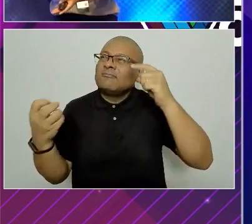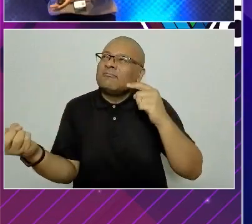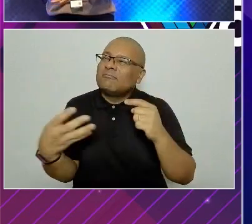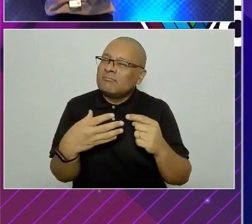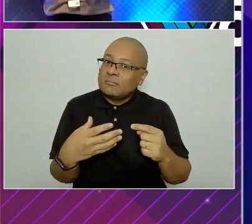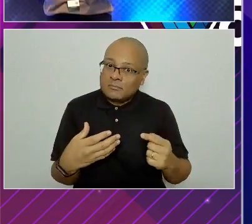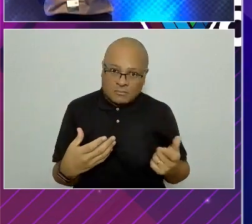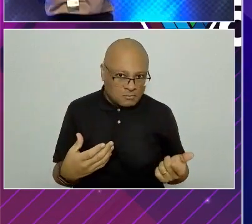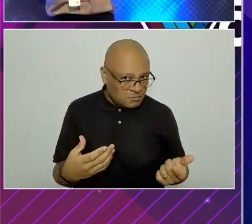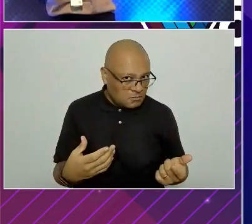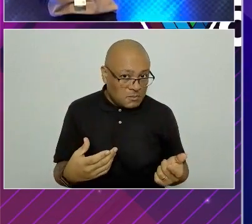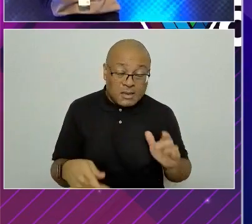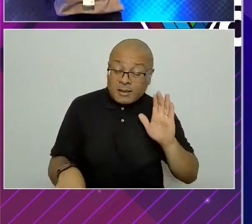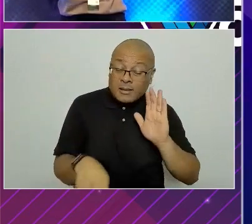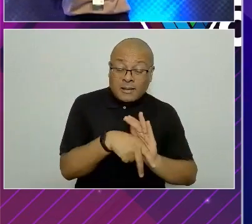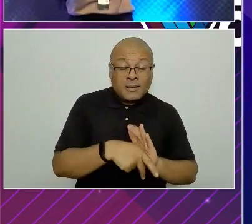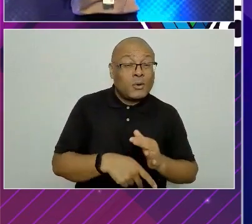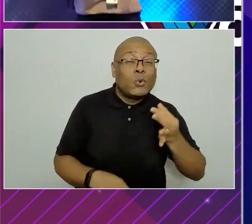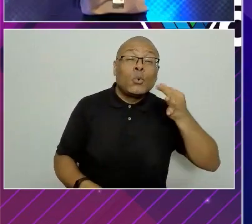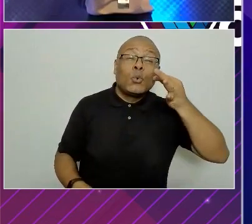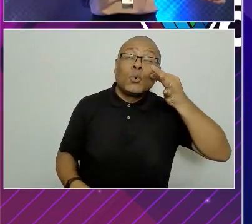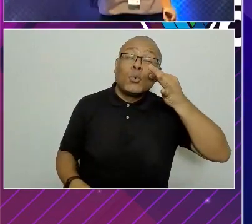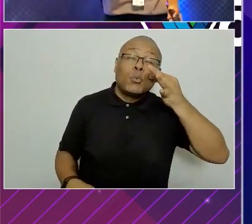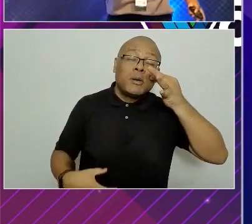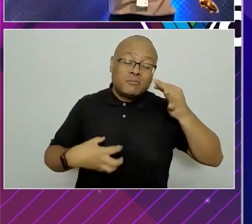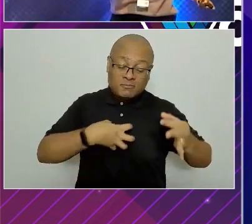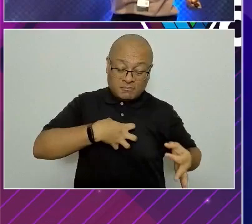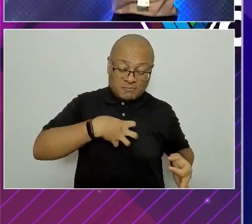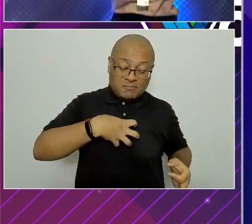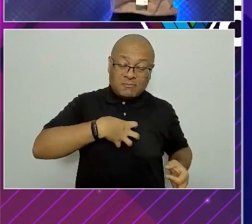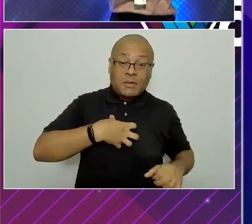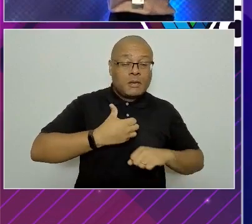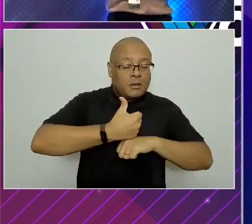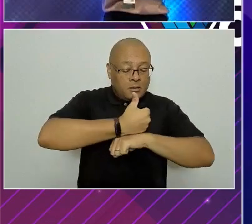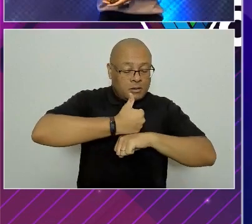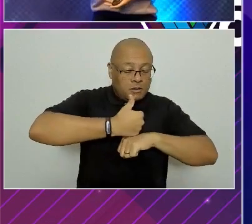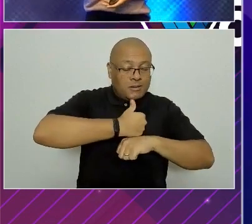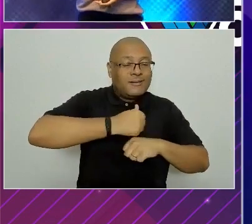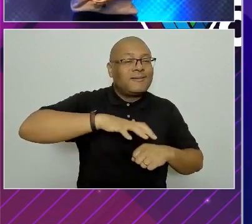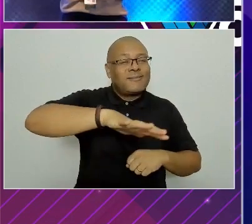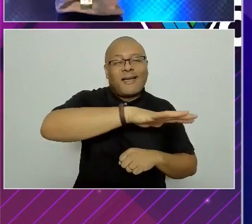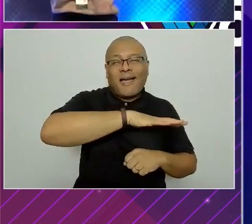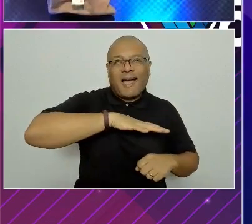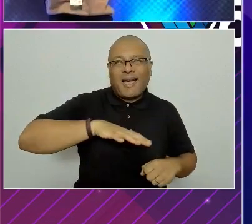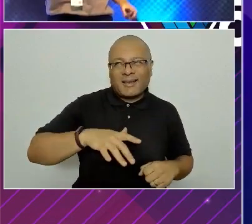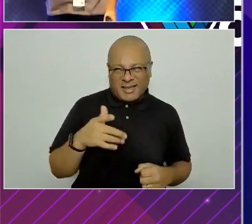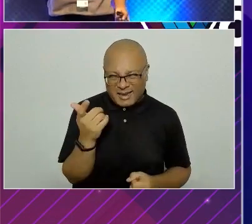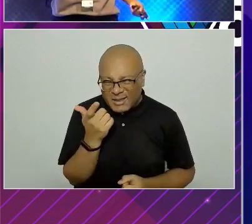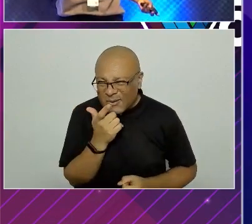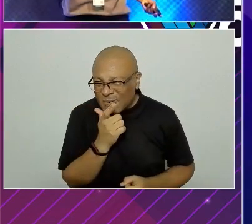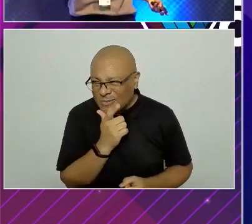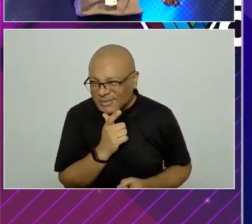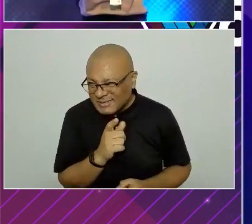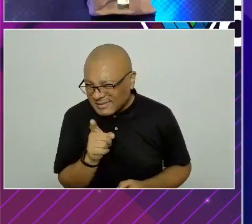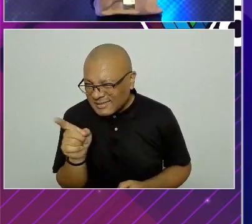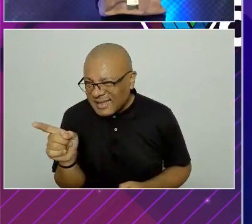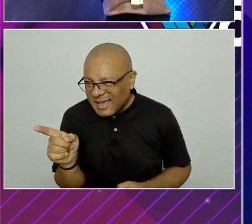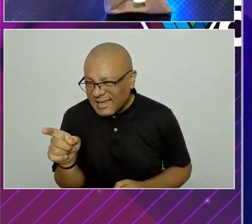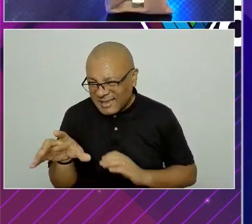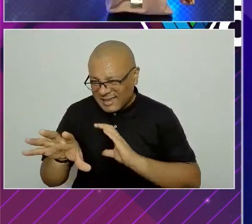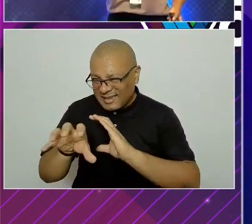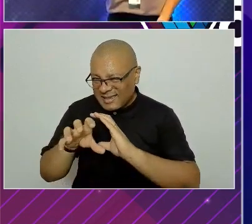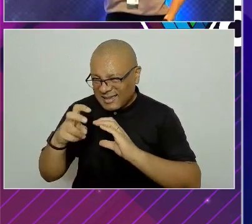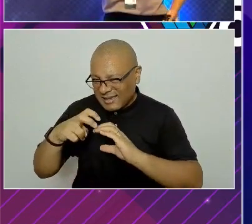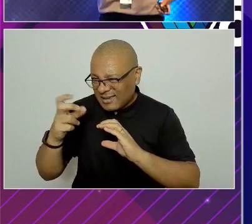algo muito seu, né? É algo muito seu como pessoa profissional dentro do mercado, como uma pessoa na vida. Será que o chat GPT já